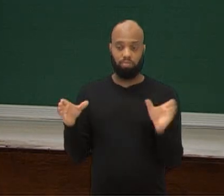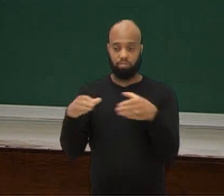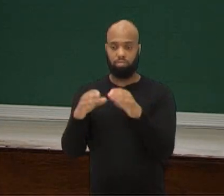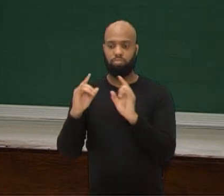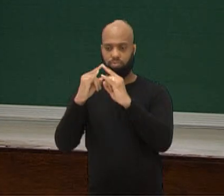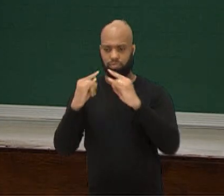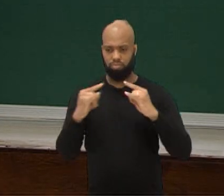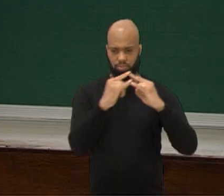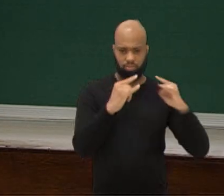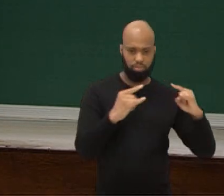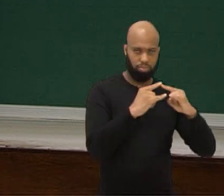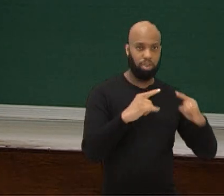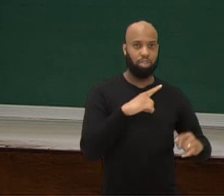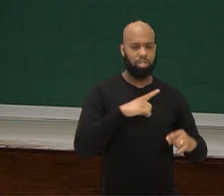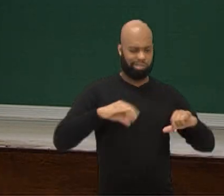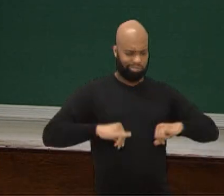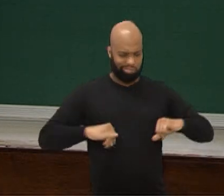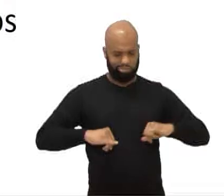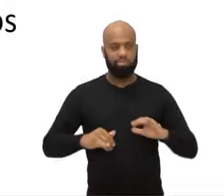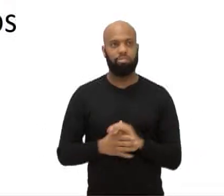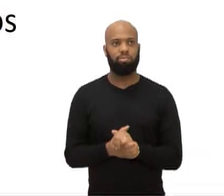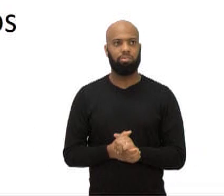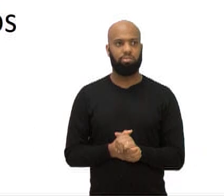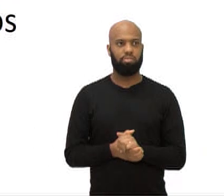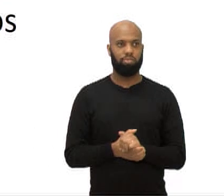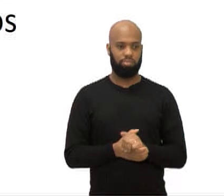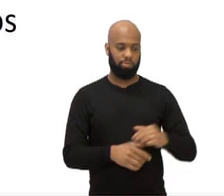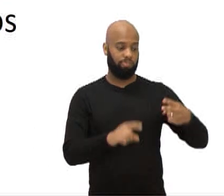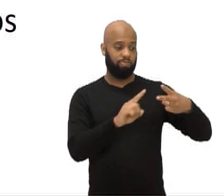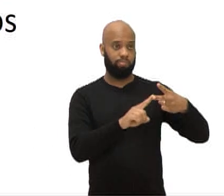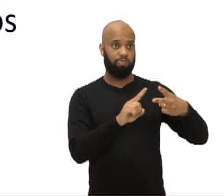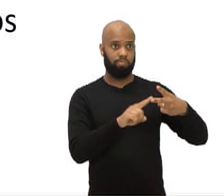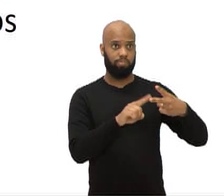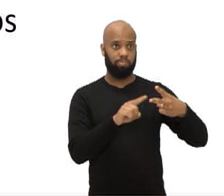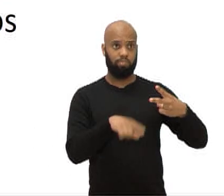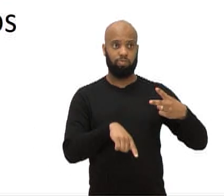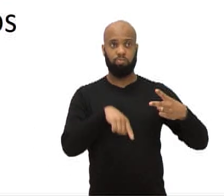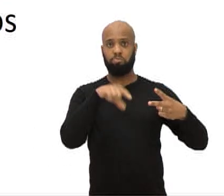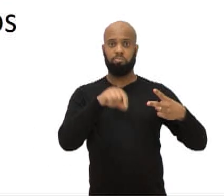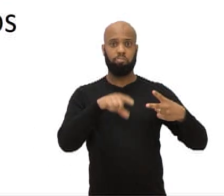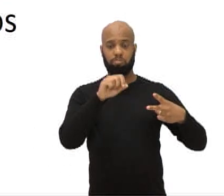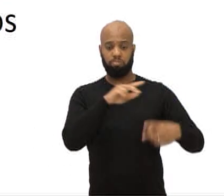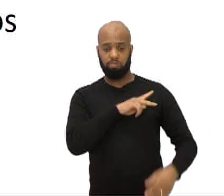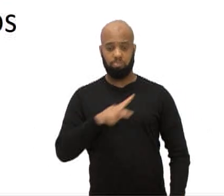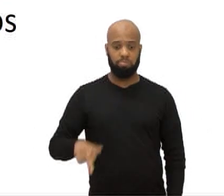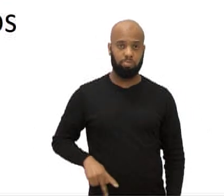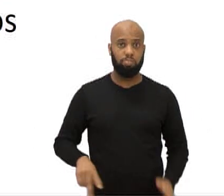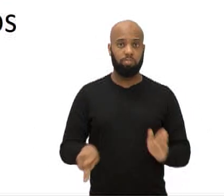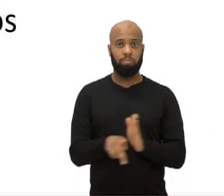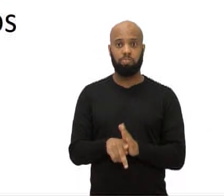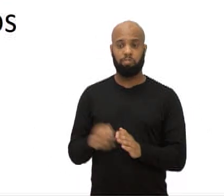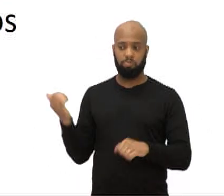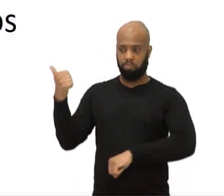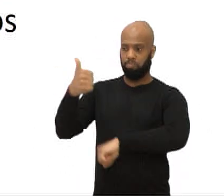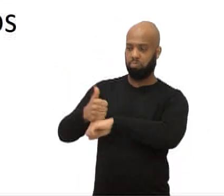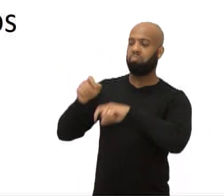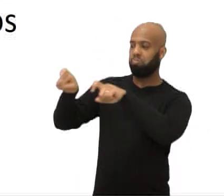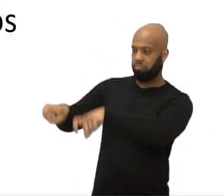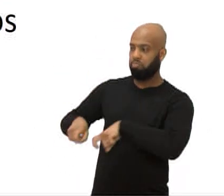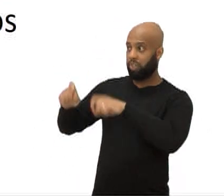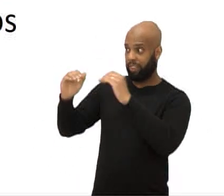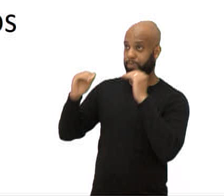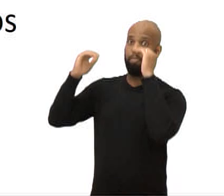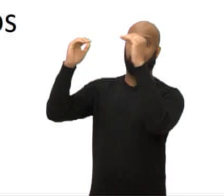passando por dificuldades. A escolha do presidente da província era algo dos fazendeiros, da elite.